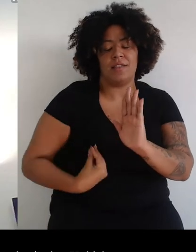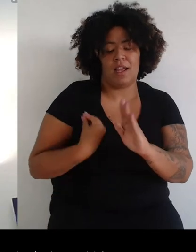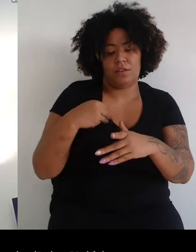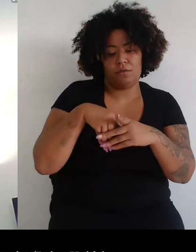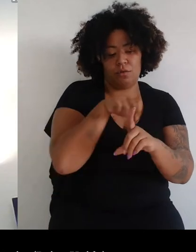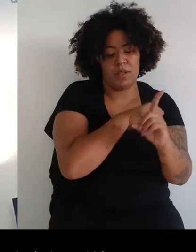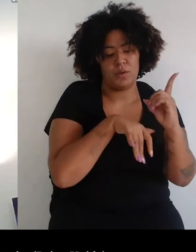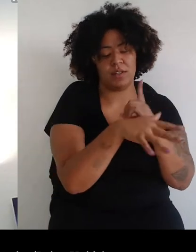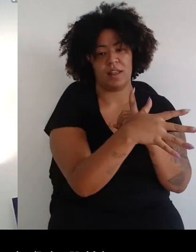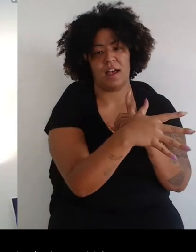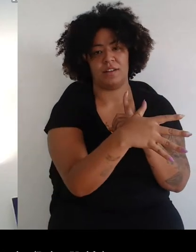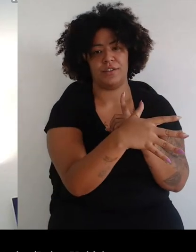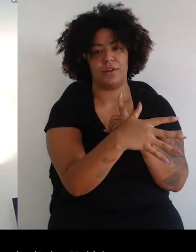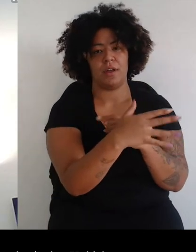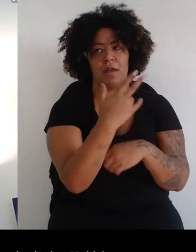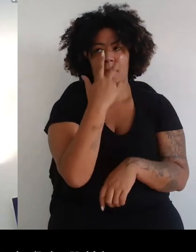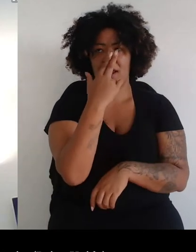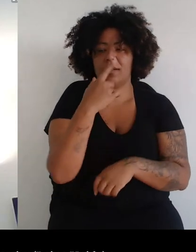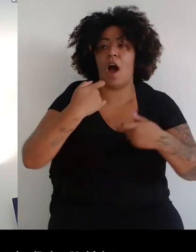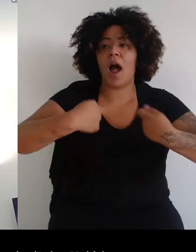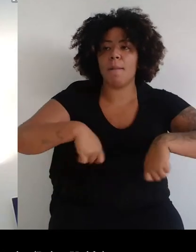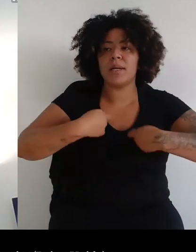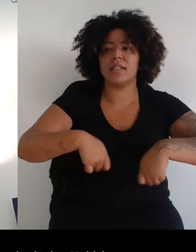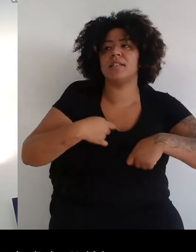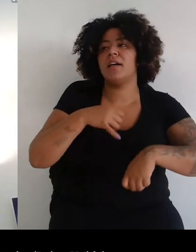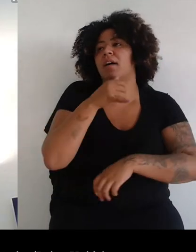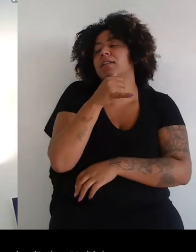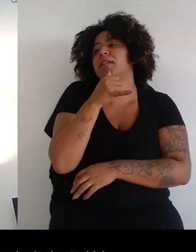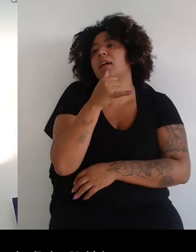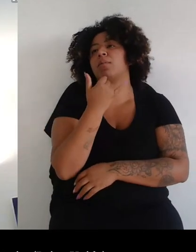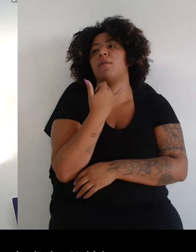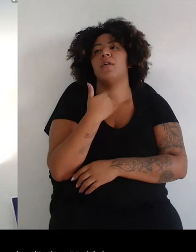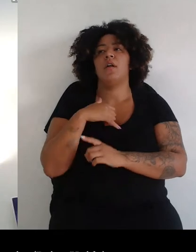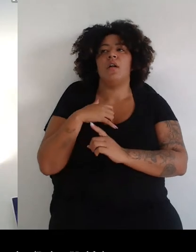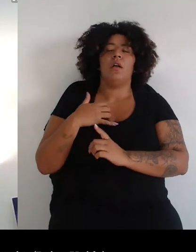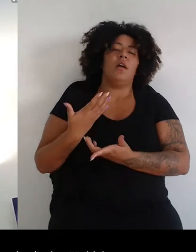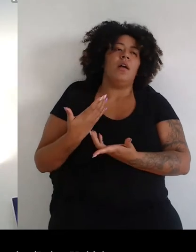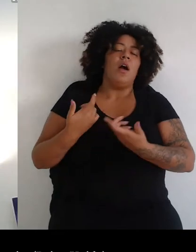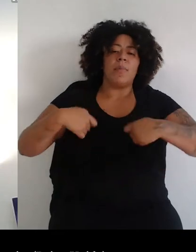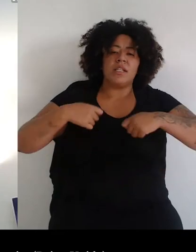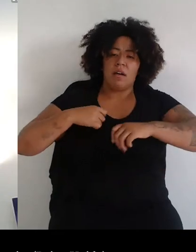dissimulação a questão das piadas